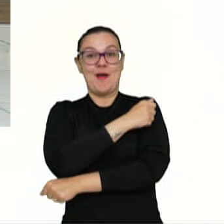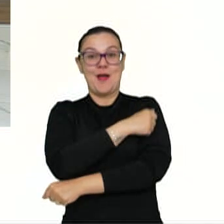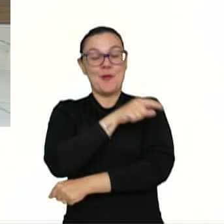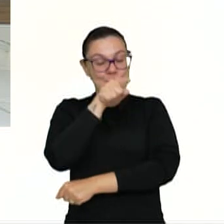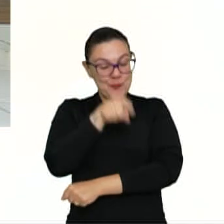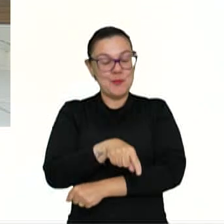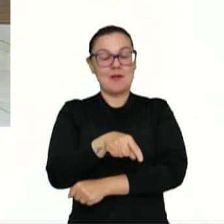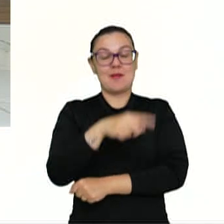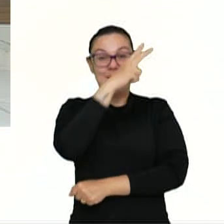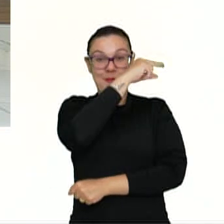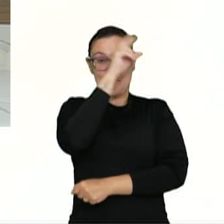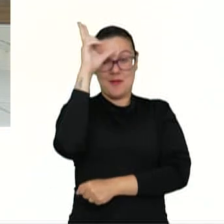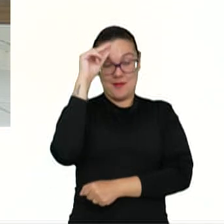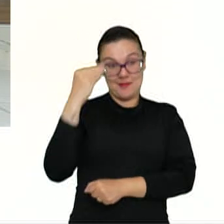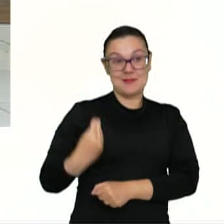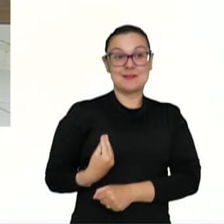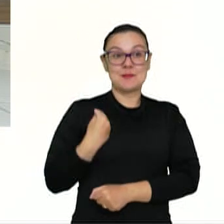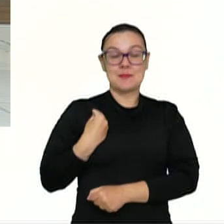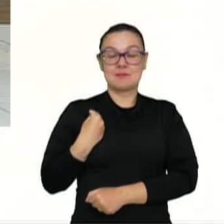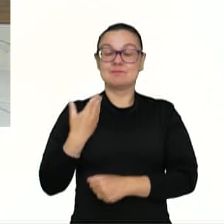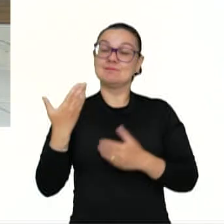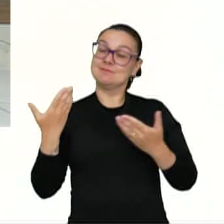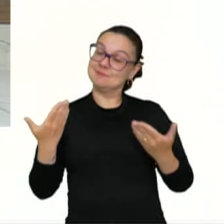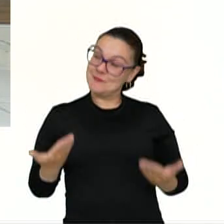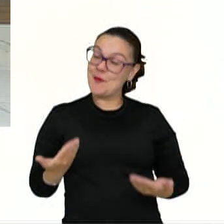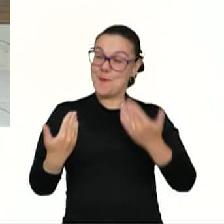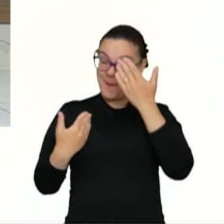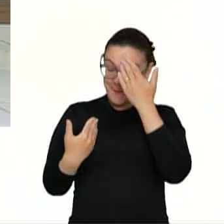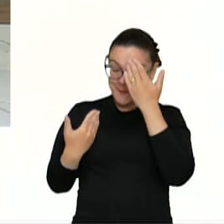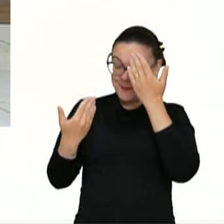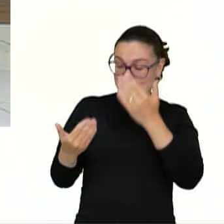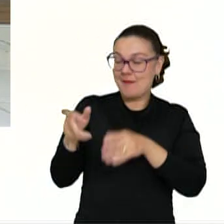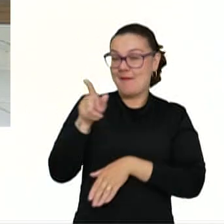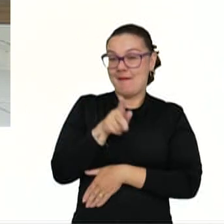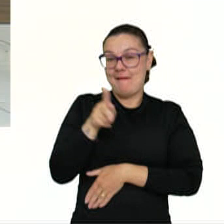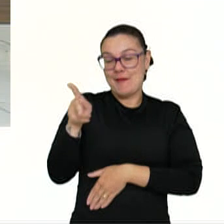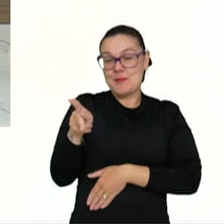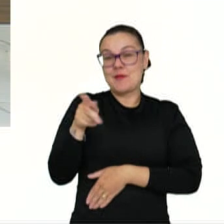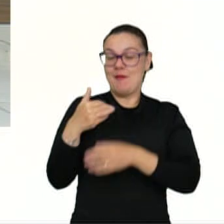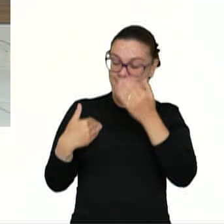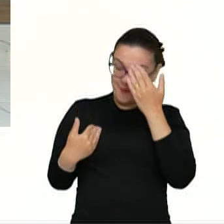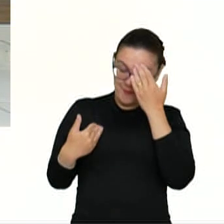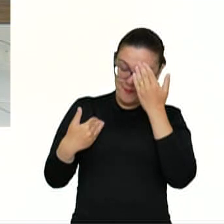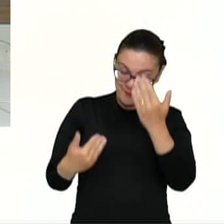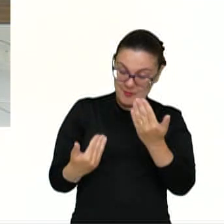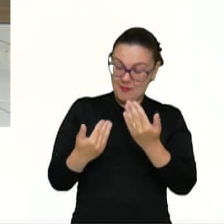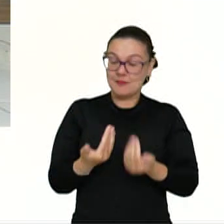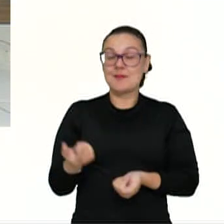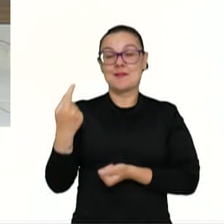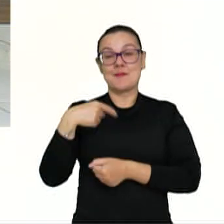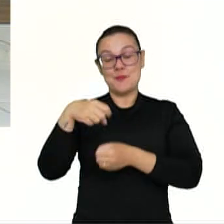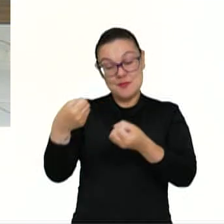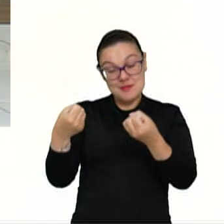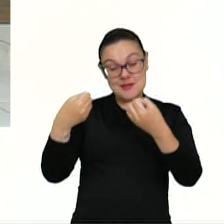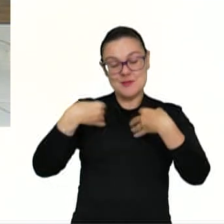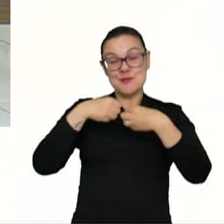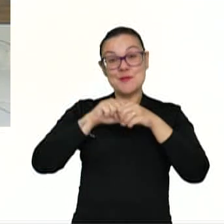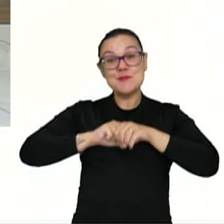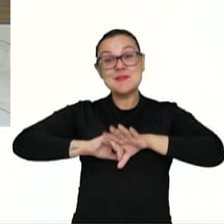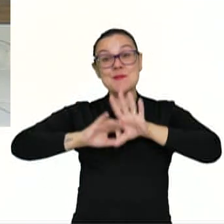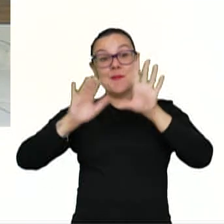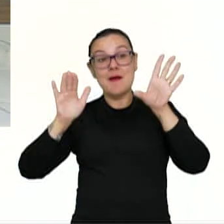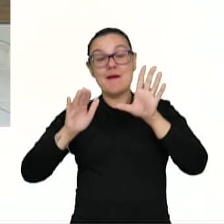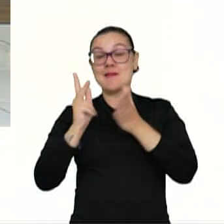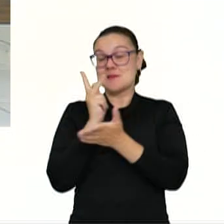Paranaguá também estão assim. Então, professora Tenille, muito obrigada. Obrigada pela sua fala, obrigada por esse conhecimento. Como eu sempre digo